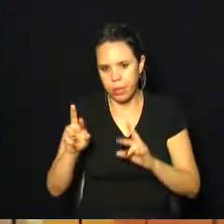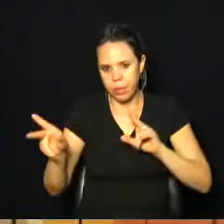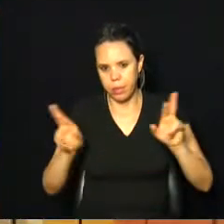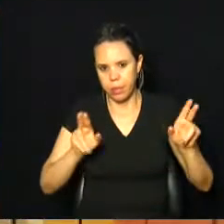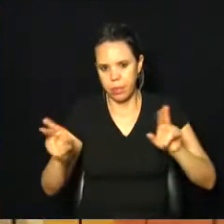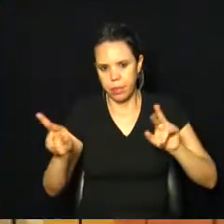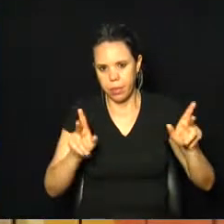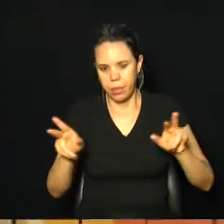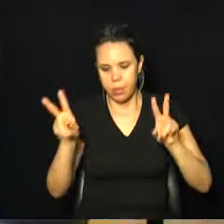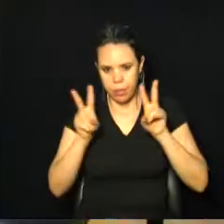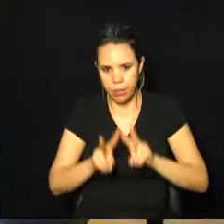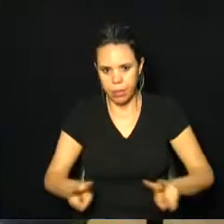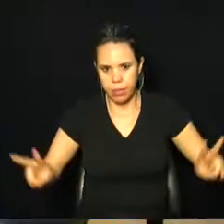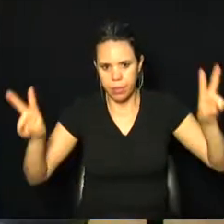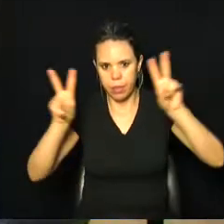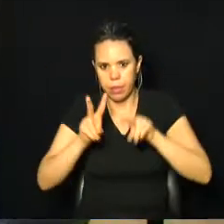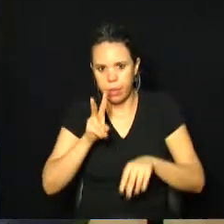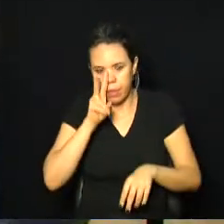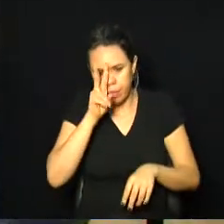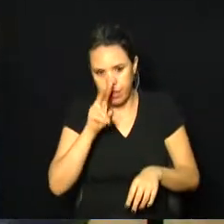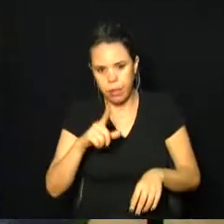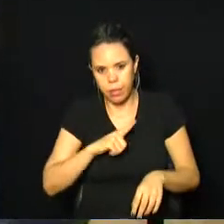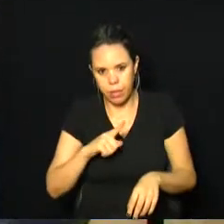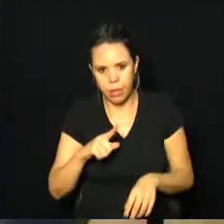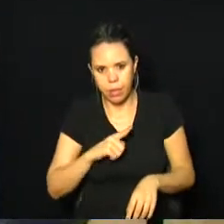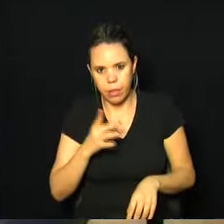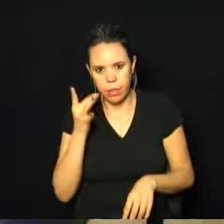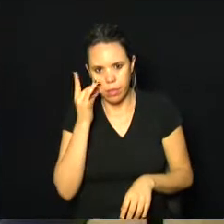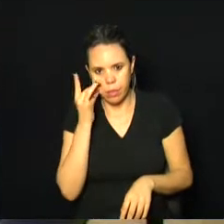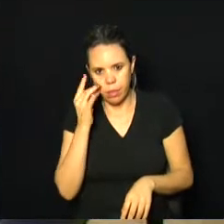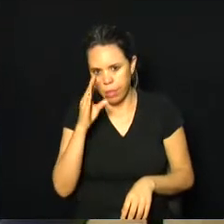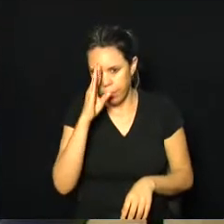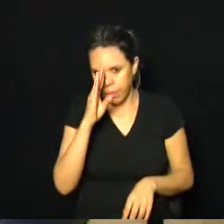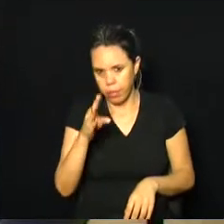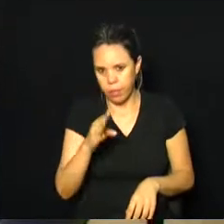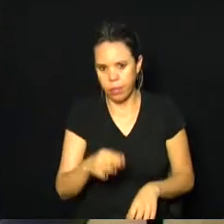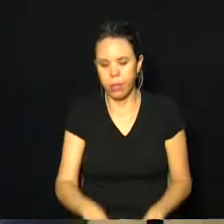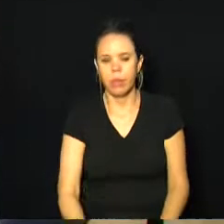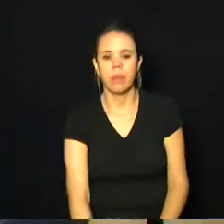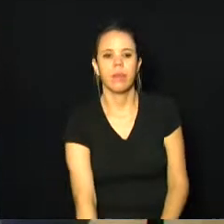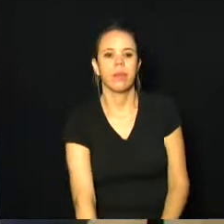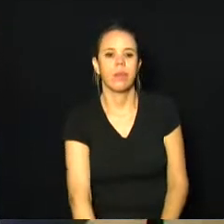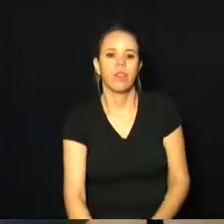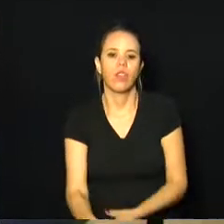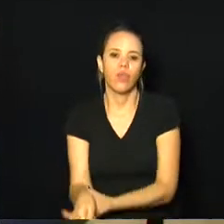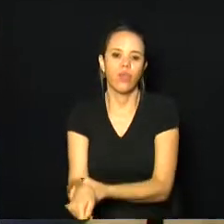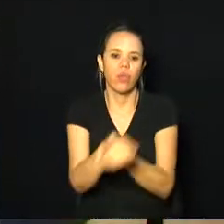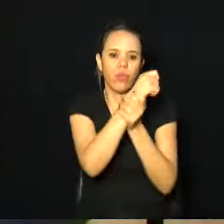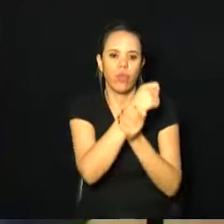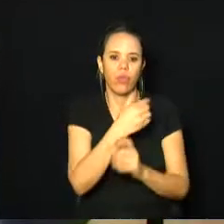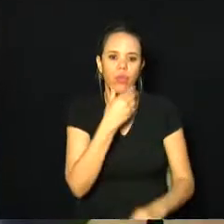diferença visível da força física que está presente, principalmente, né, no vôlei masculino?